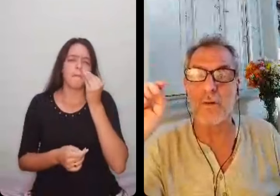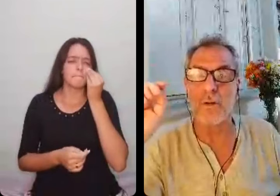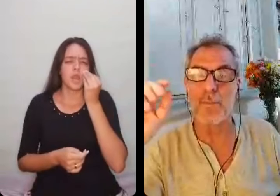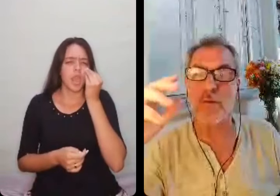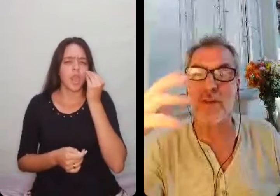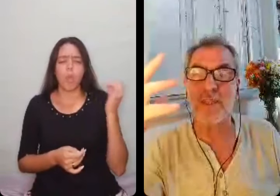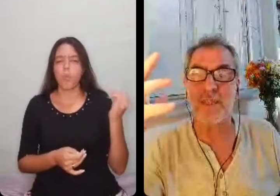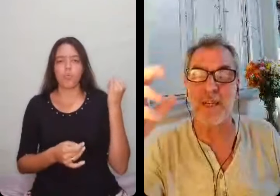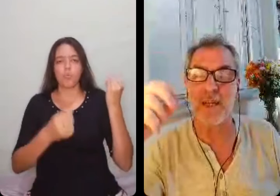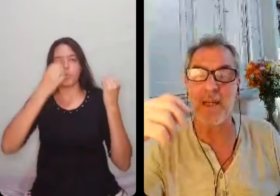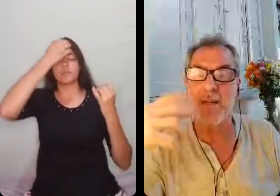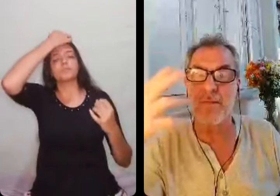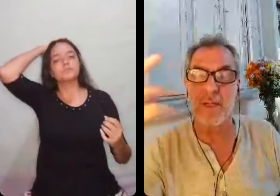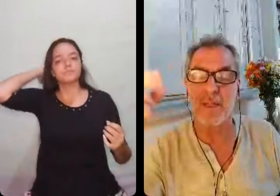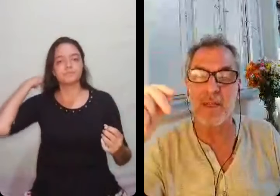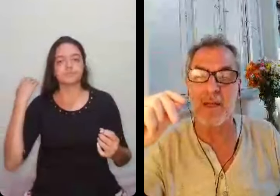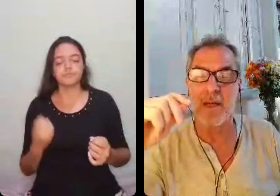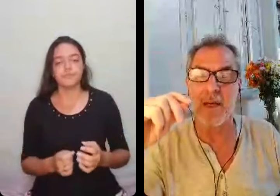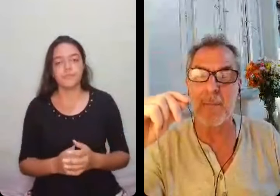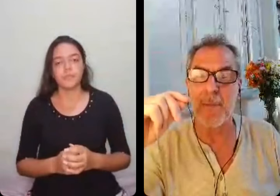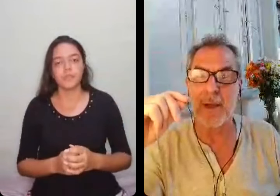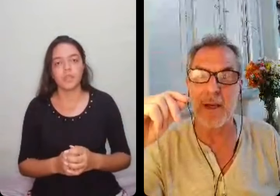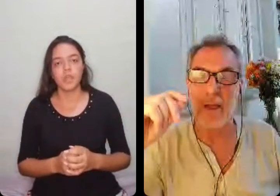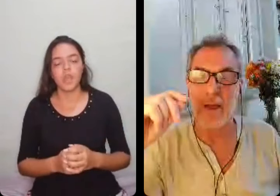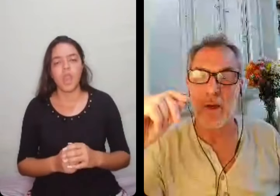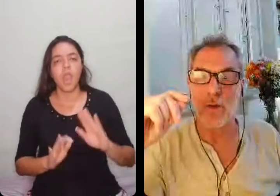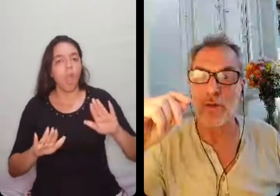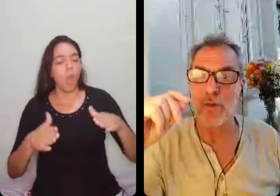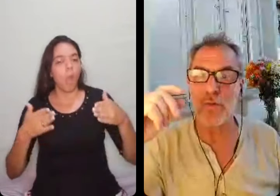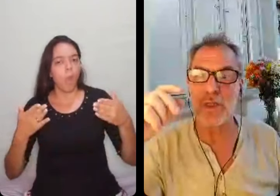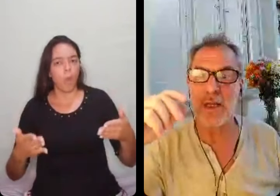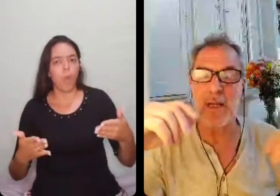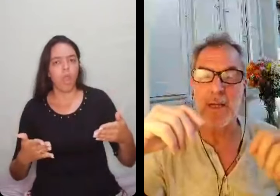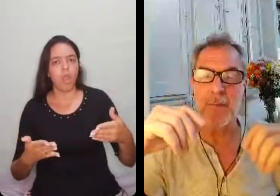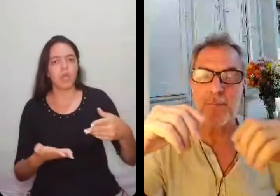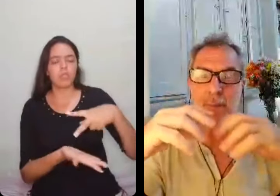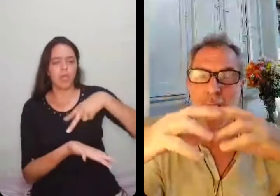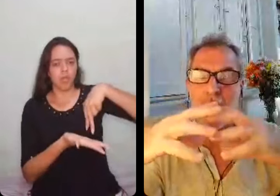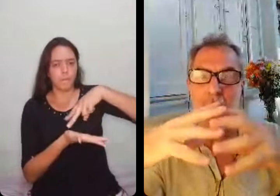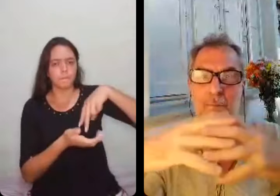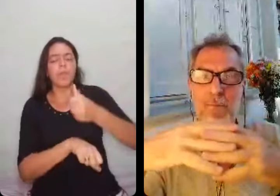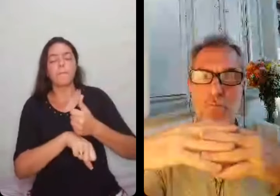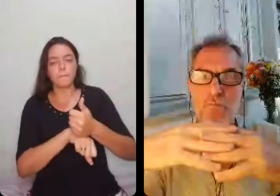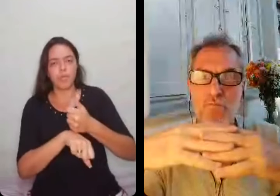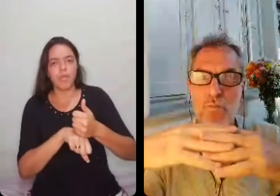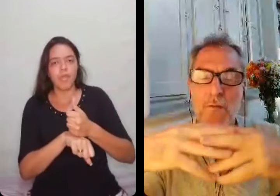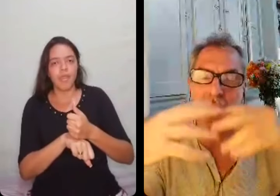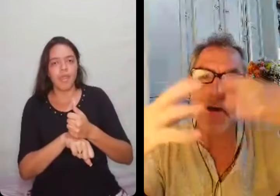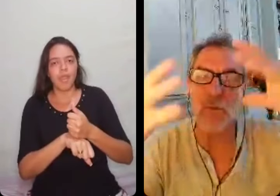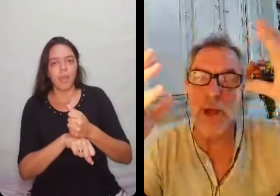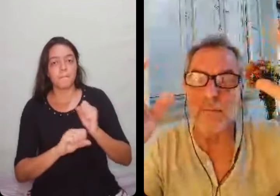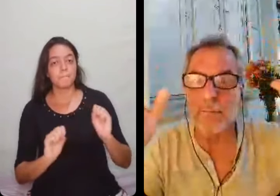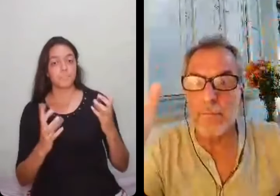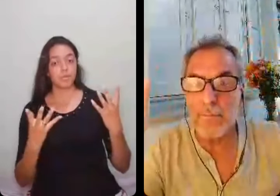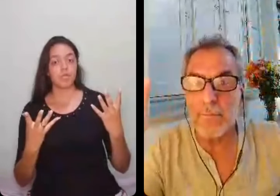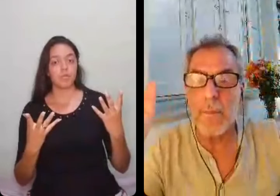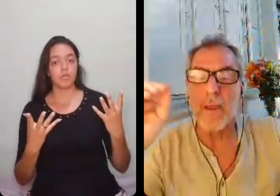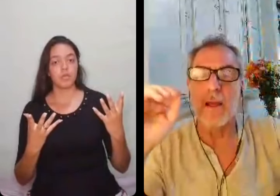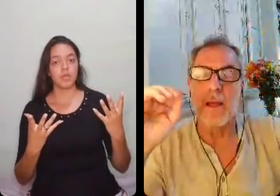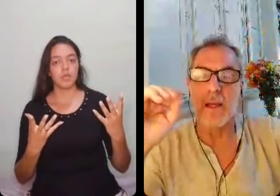quando um ator improvisa, é livre, construge uma fábula.